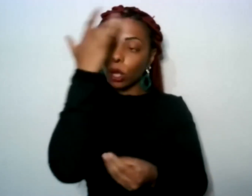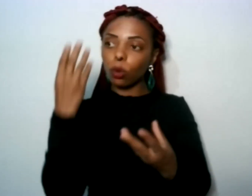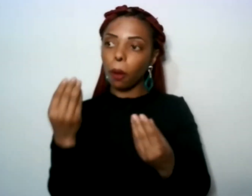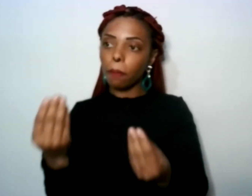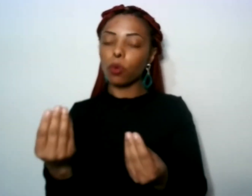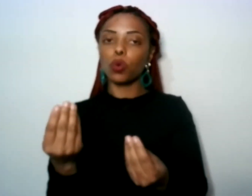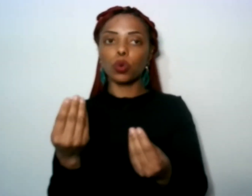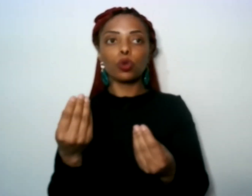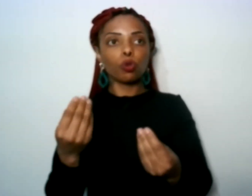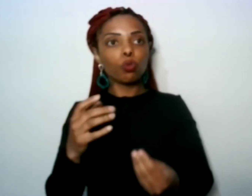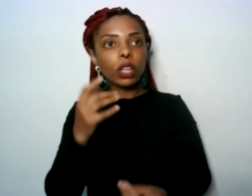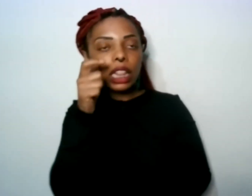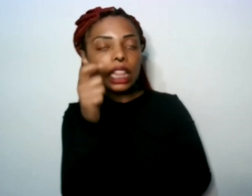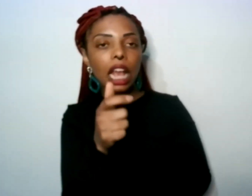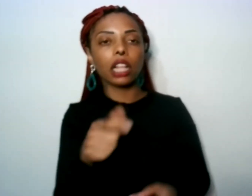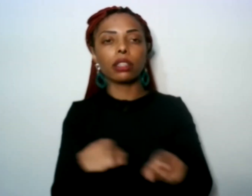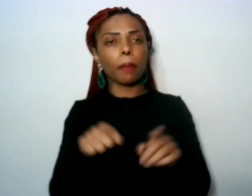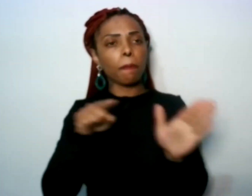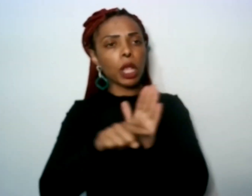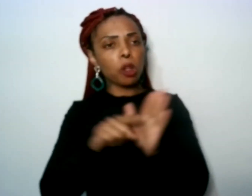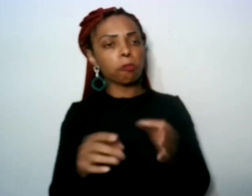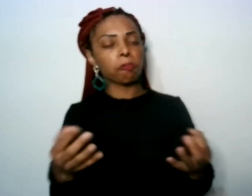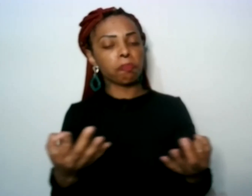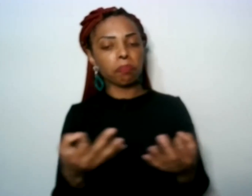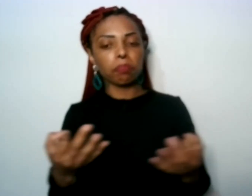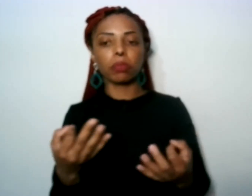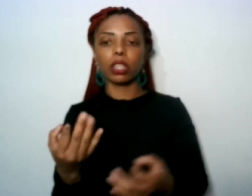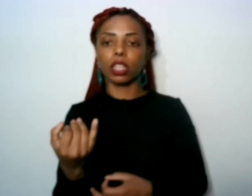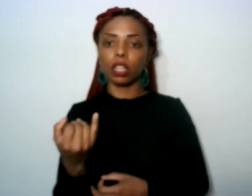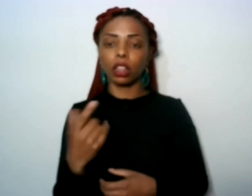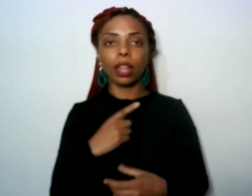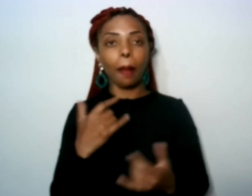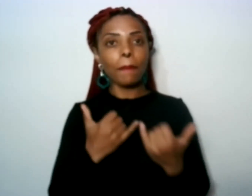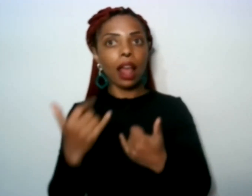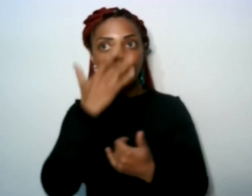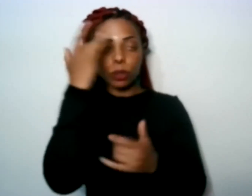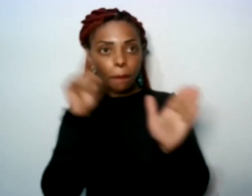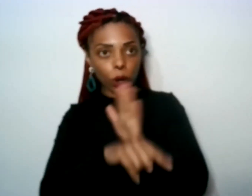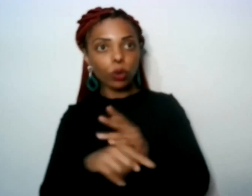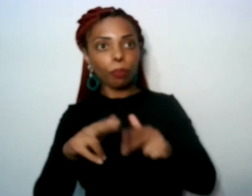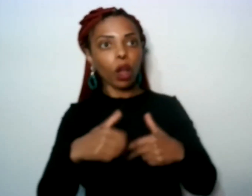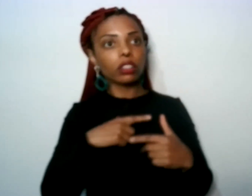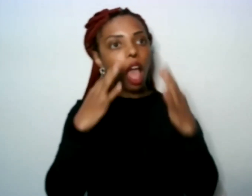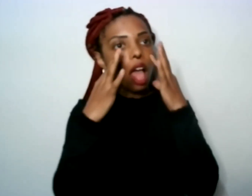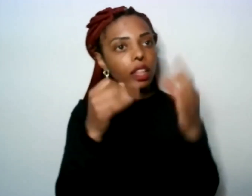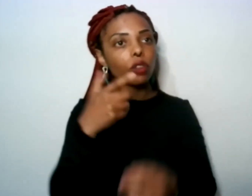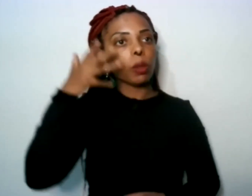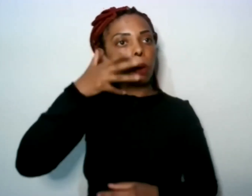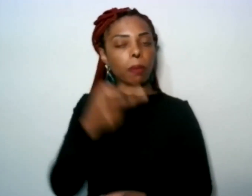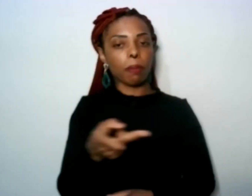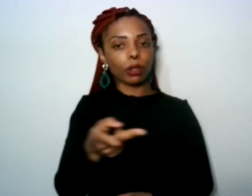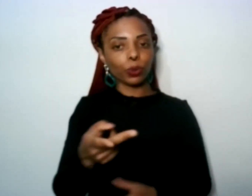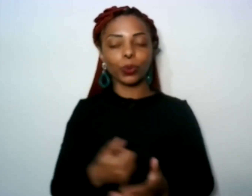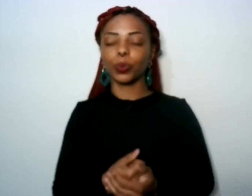ouvintes perguntas muito pertinentes muito atentas a toda a explanação de ambas as autoras e que